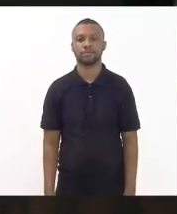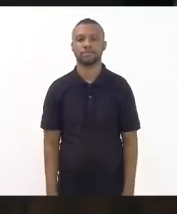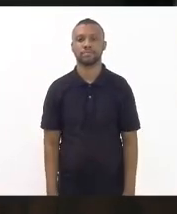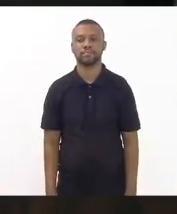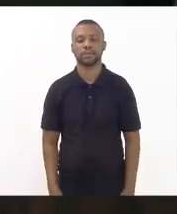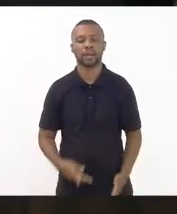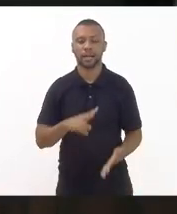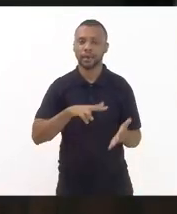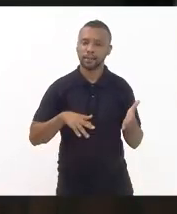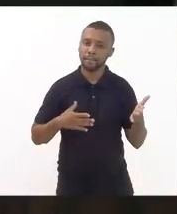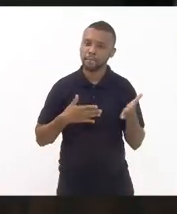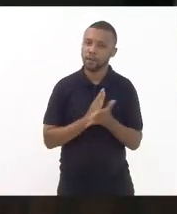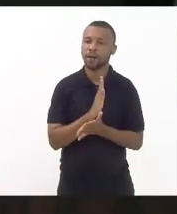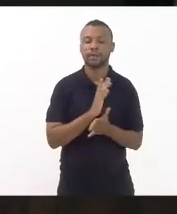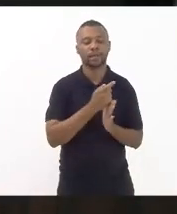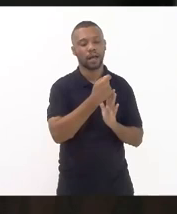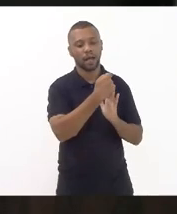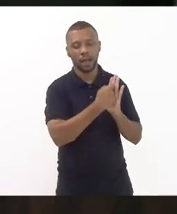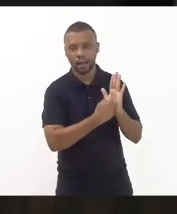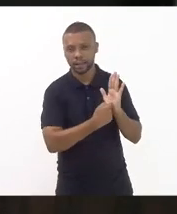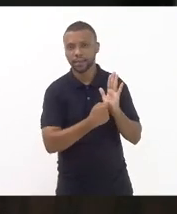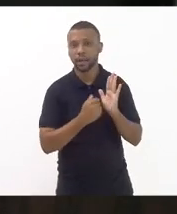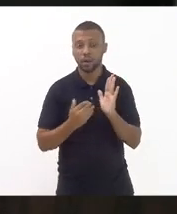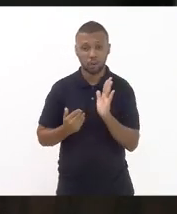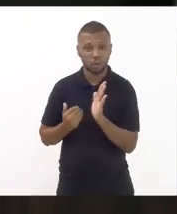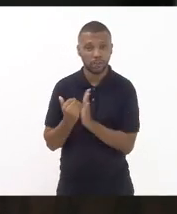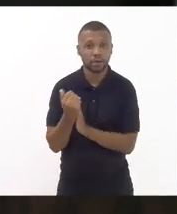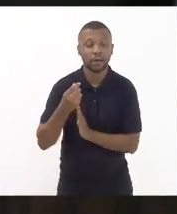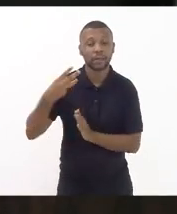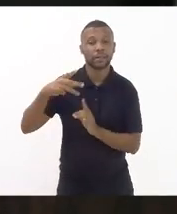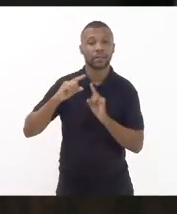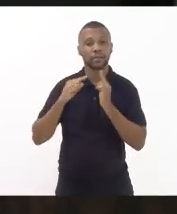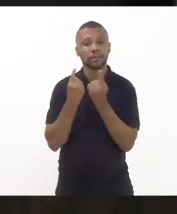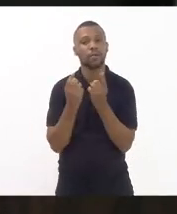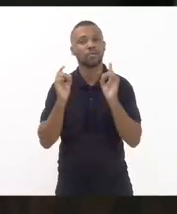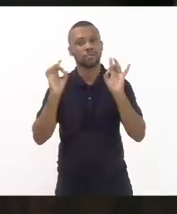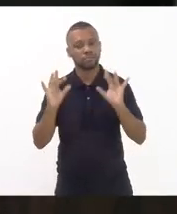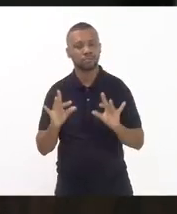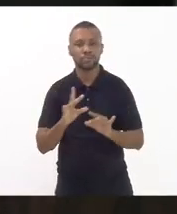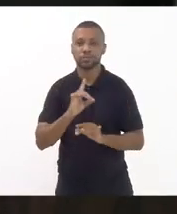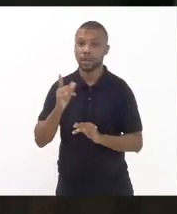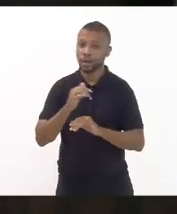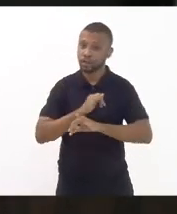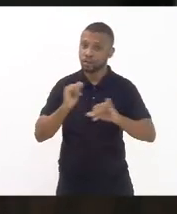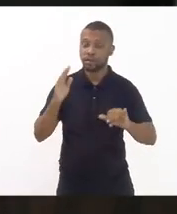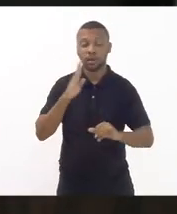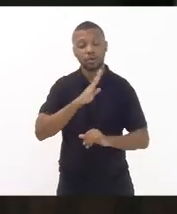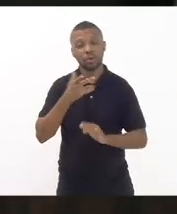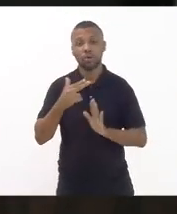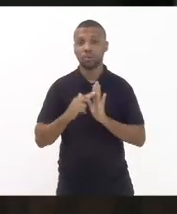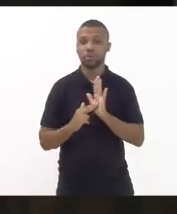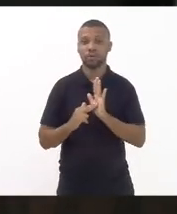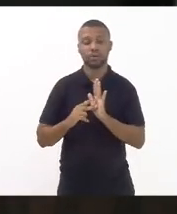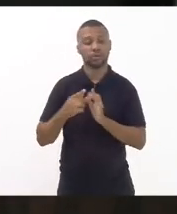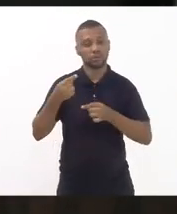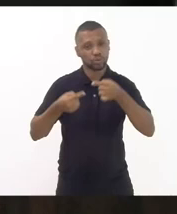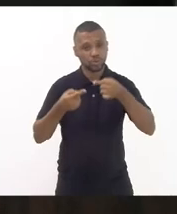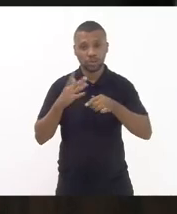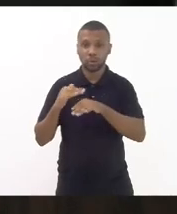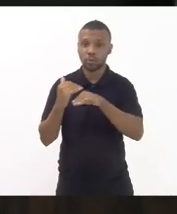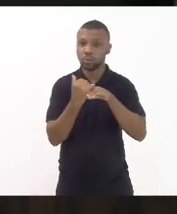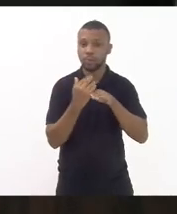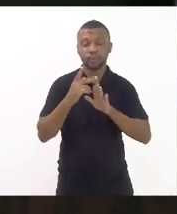Lida e aprovada a ata, passa-se a ordem da terceira sessão extraordinária do dia. Anuncio em regime de urgência e discussão única projeto de lei